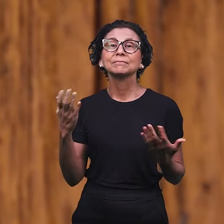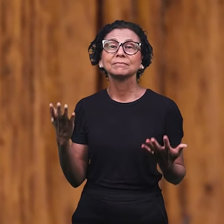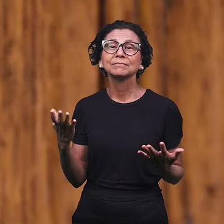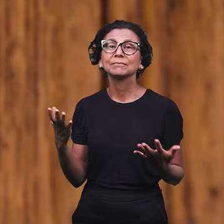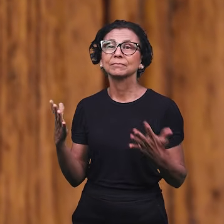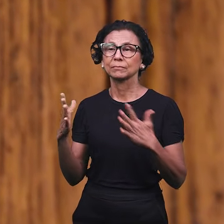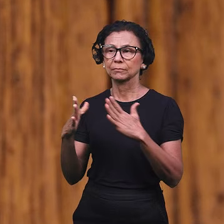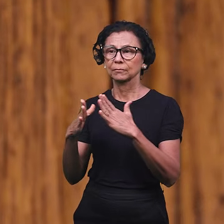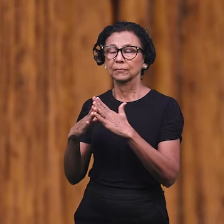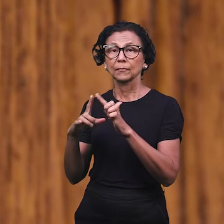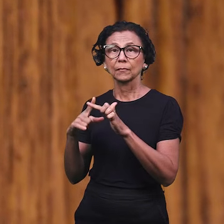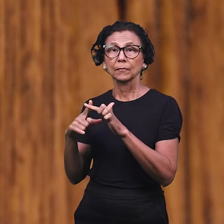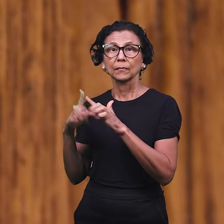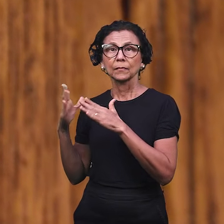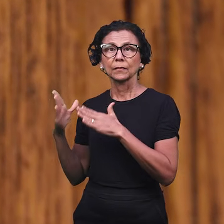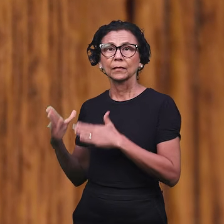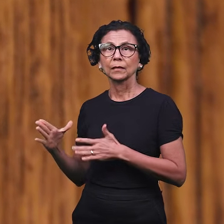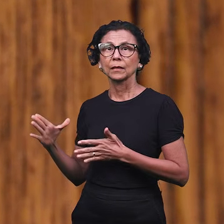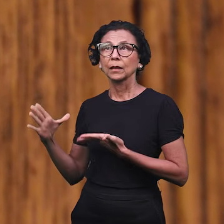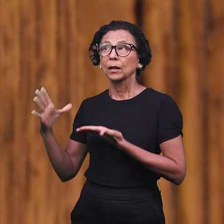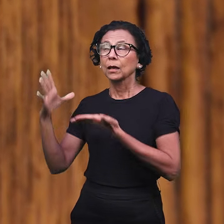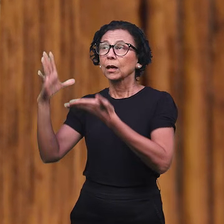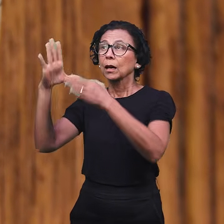vem nos buscar.